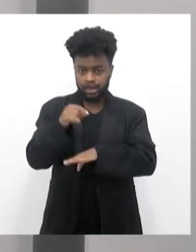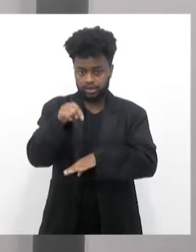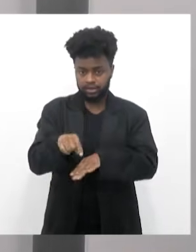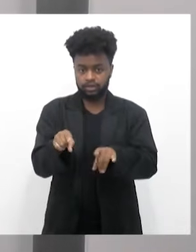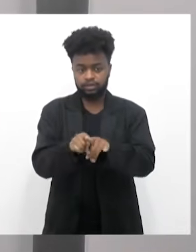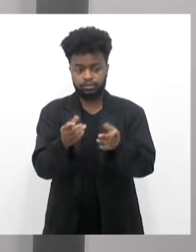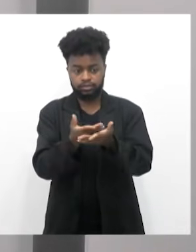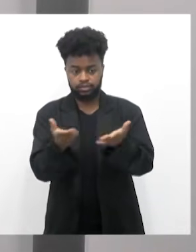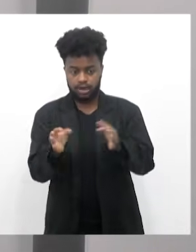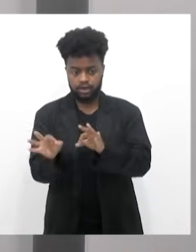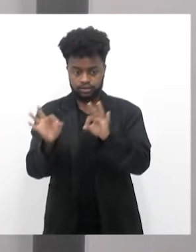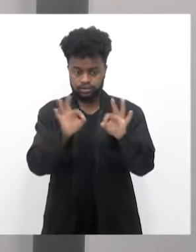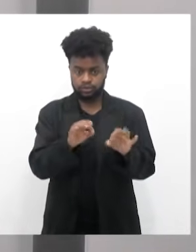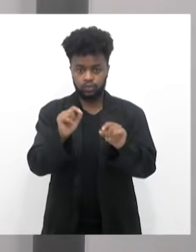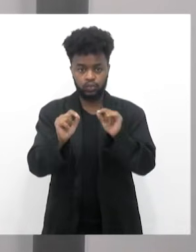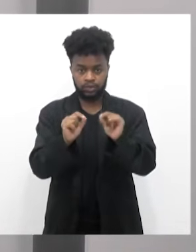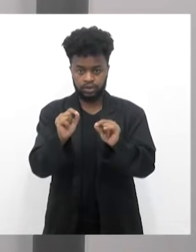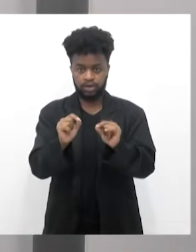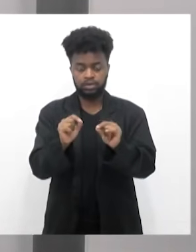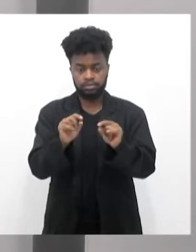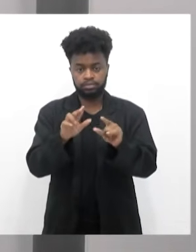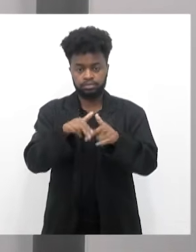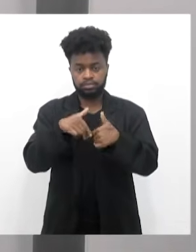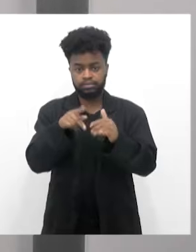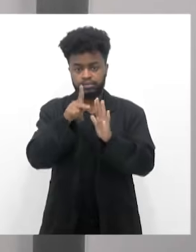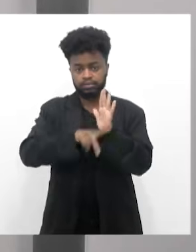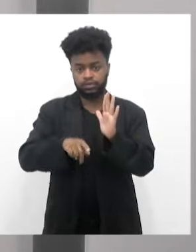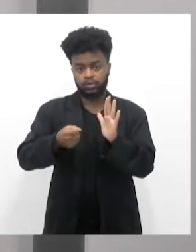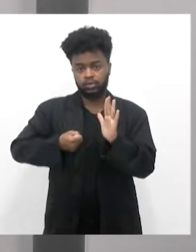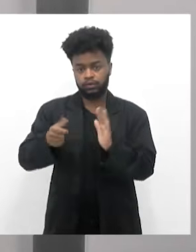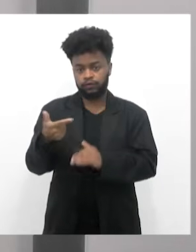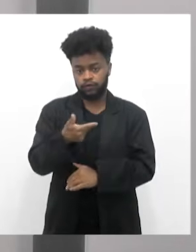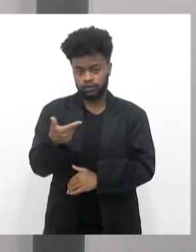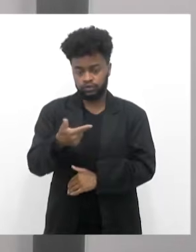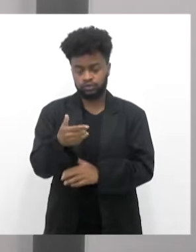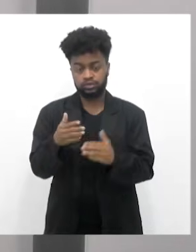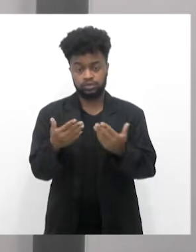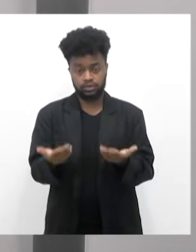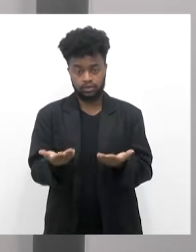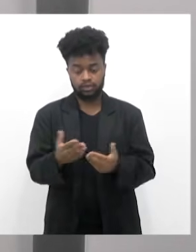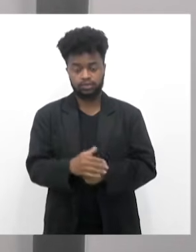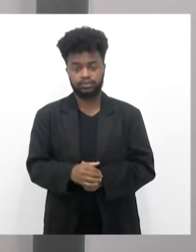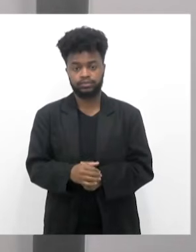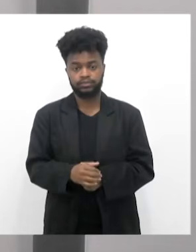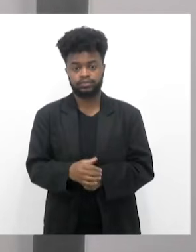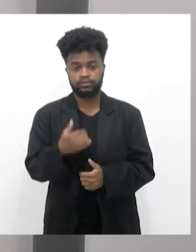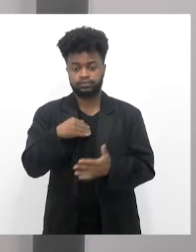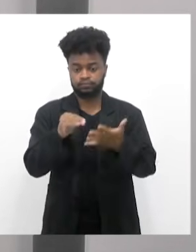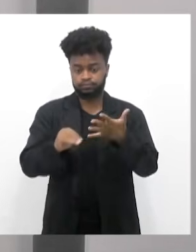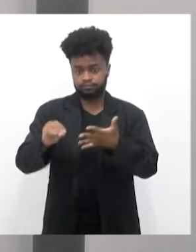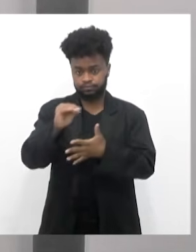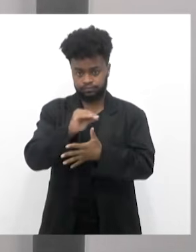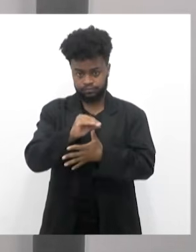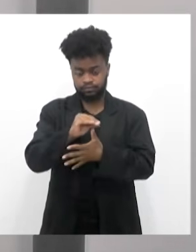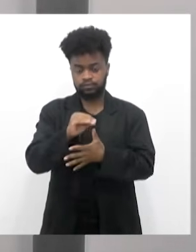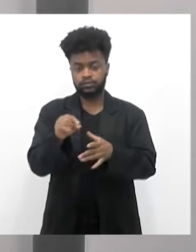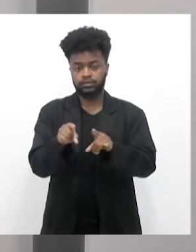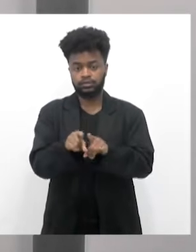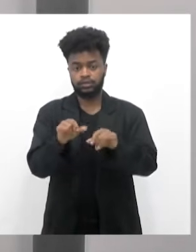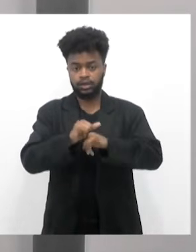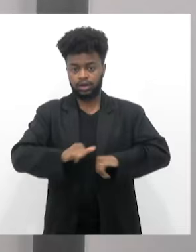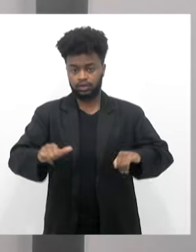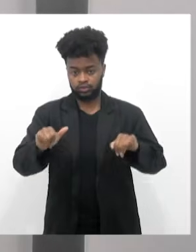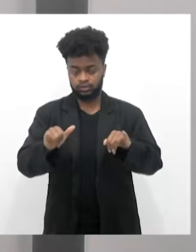assistem, é justamente esse projeto número 22 da pauta. Portanto, inverto os trabalhos e